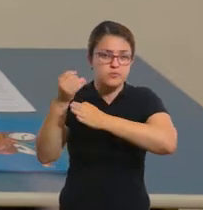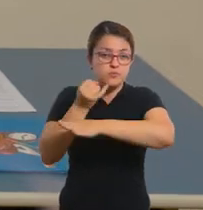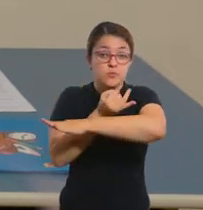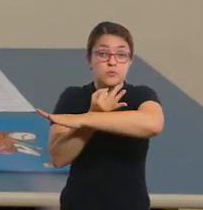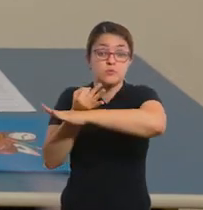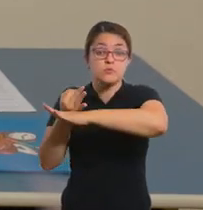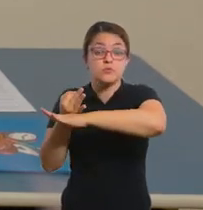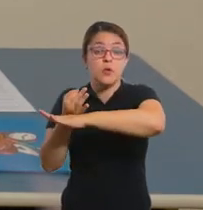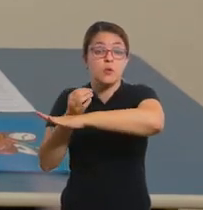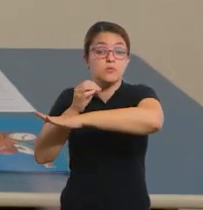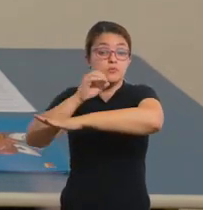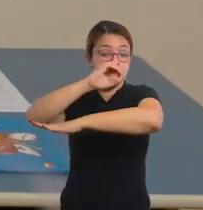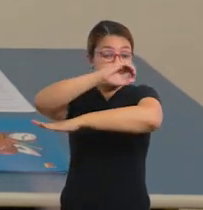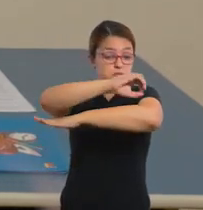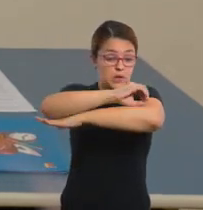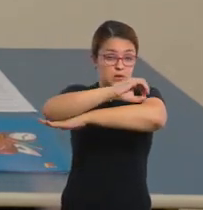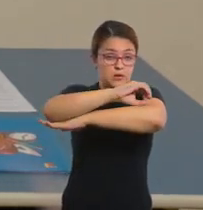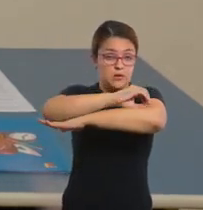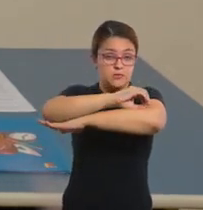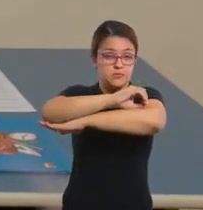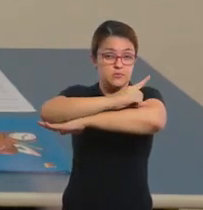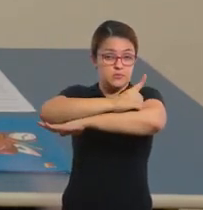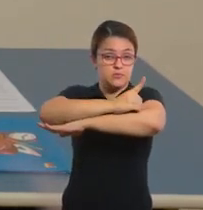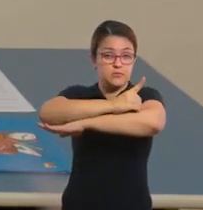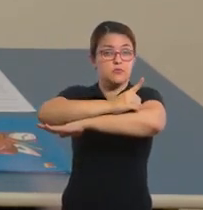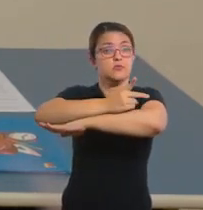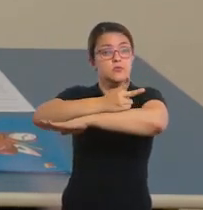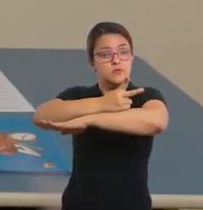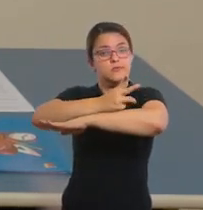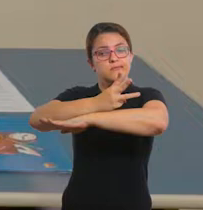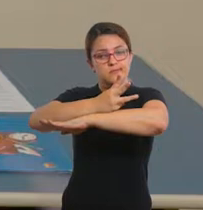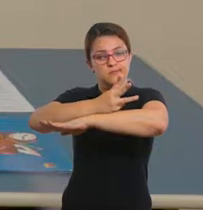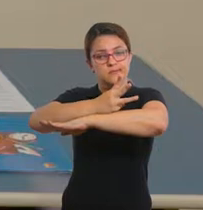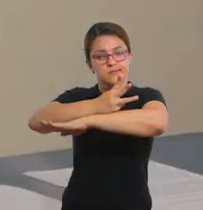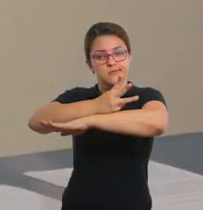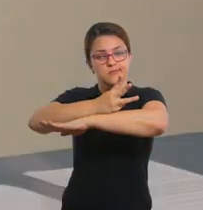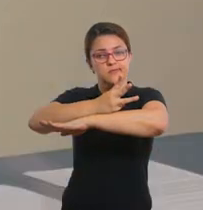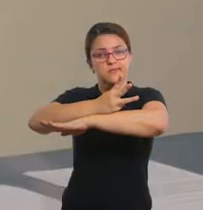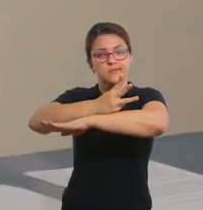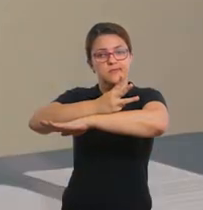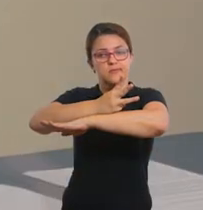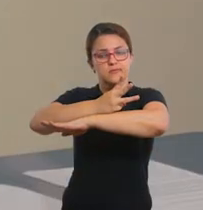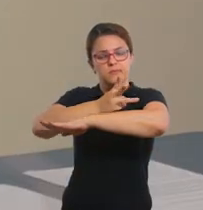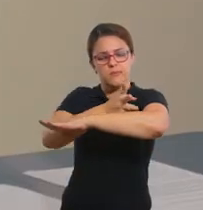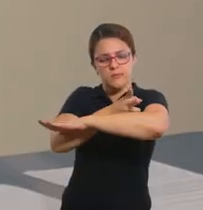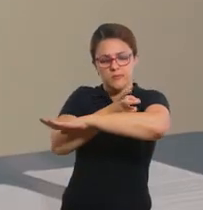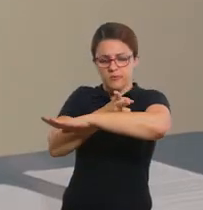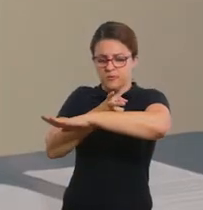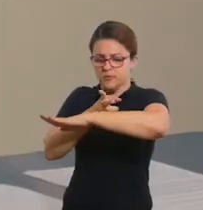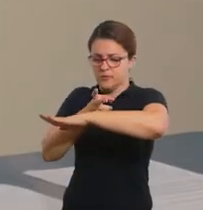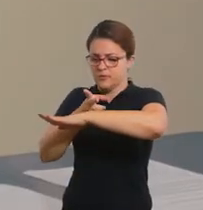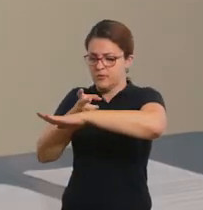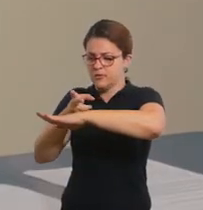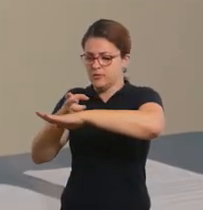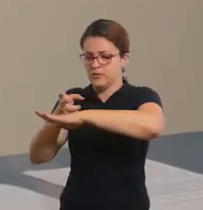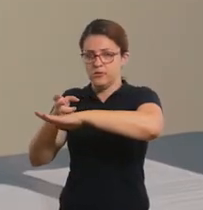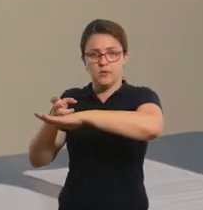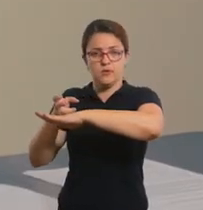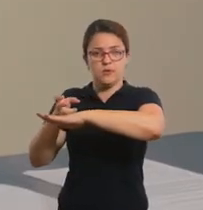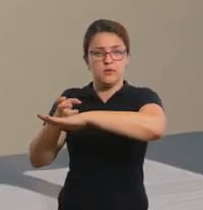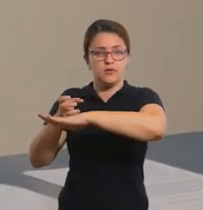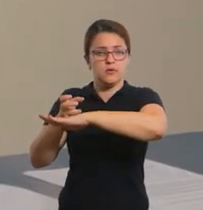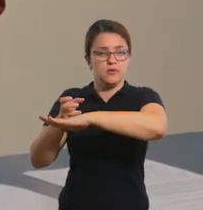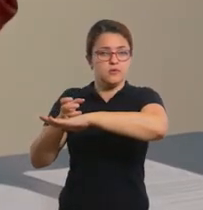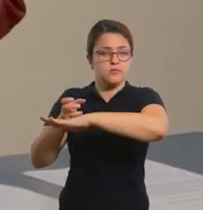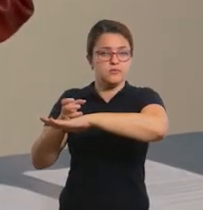certo? Nessa daqui, ó, eu comecei lá no zero, do zero eu fui para o número 1, do número 1 para o número 2. Então, eu consegui perceber o quê? Que essa reta,